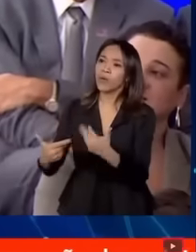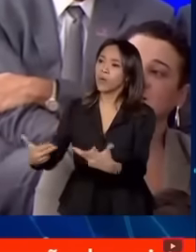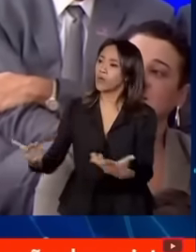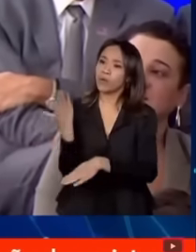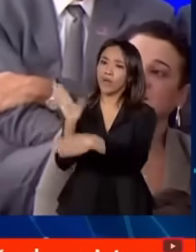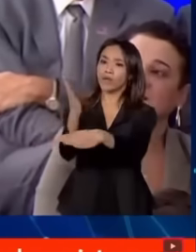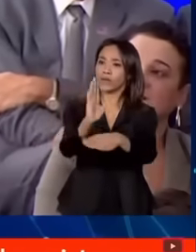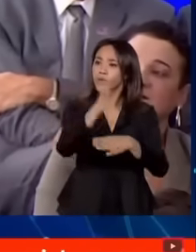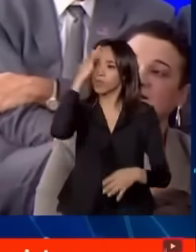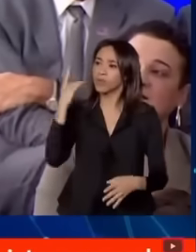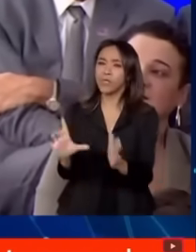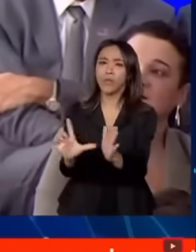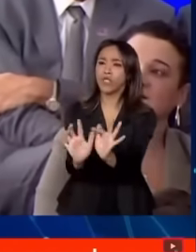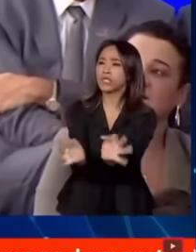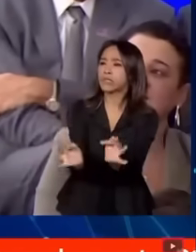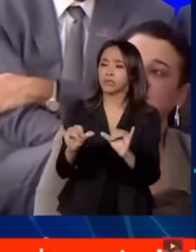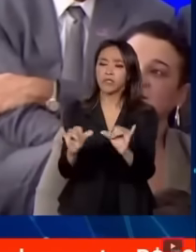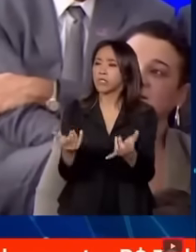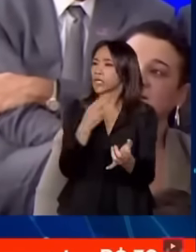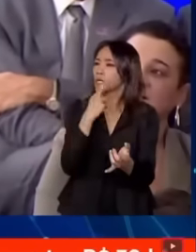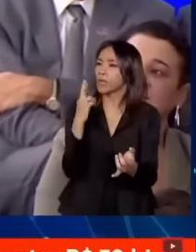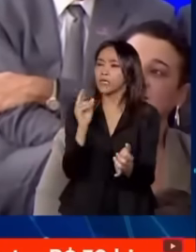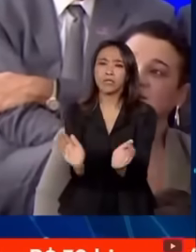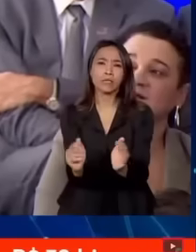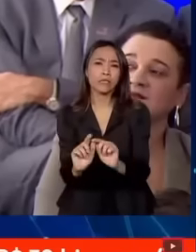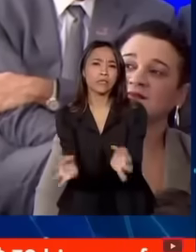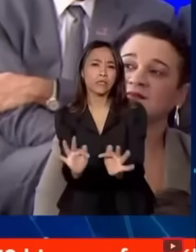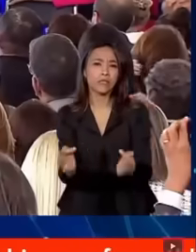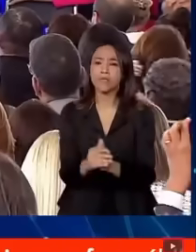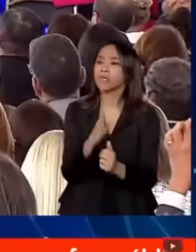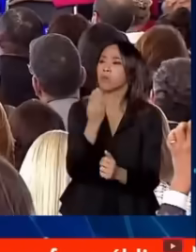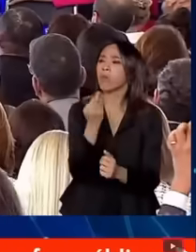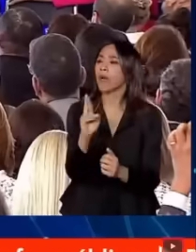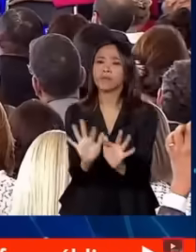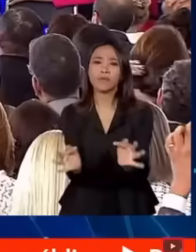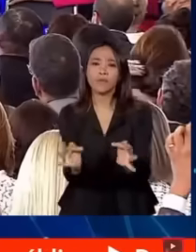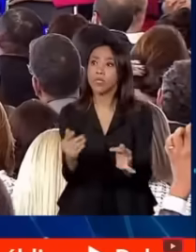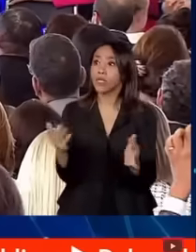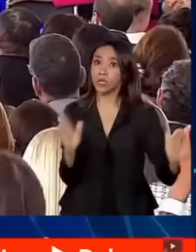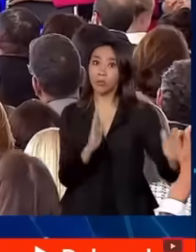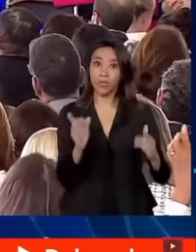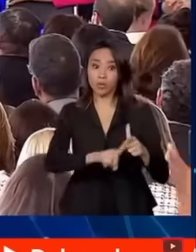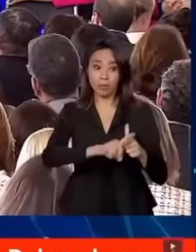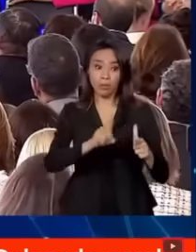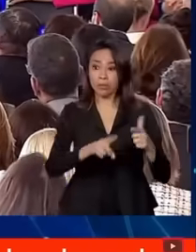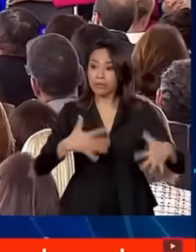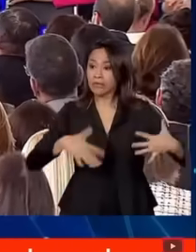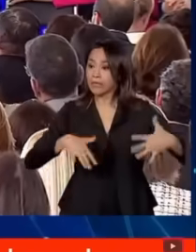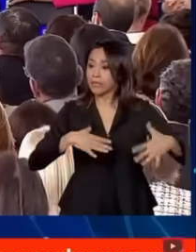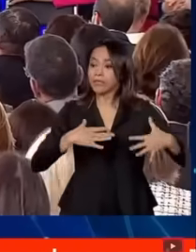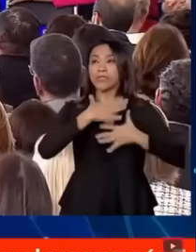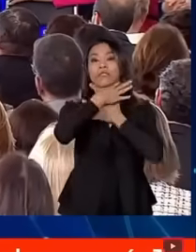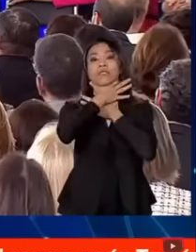pessoas que têm pequeno comércio, que têm um pequeno restaurante, que têm um pequeno bar, e que durante a crise Covid, essa pessoa, sabe,